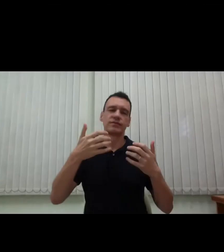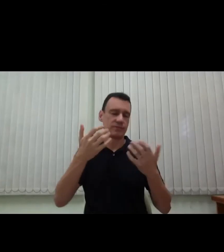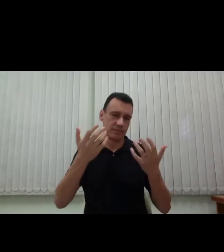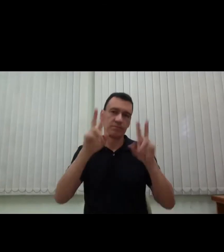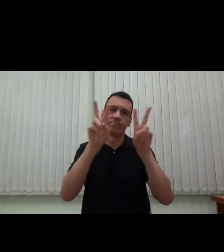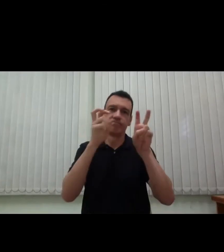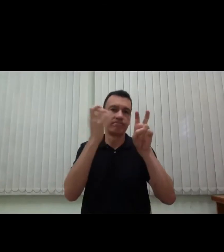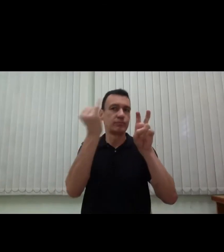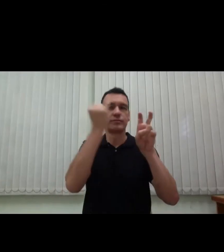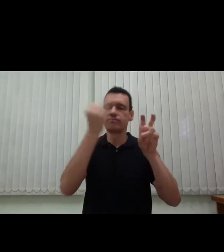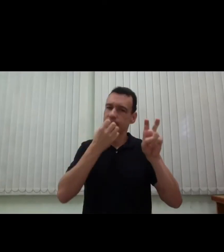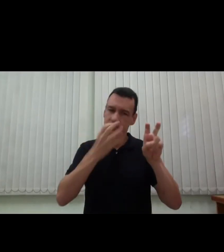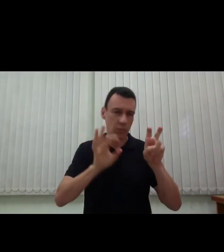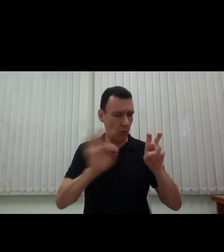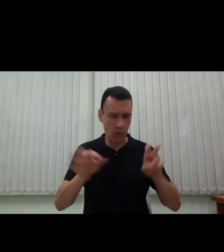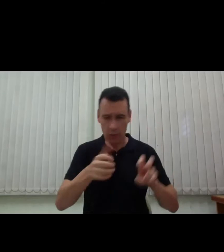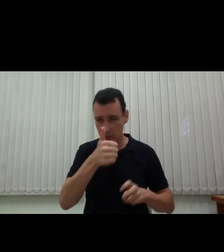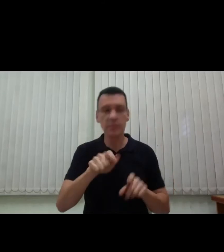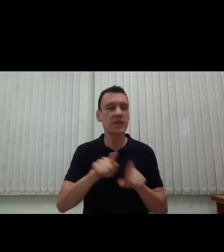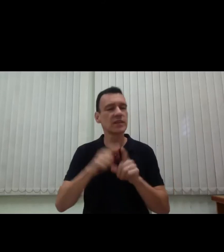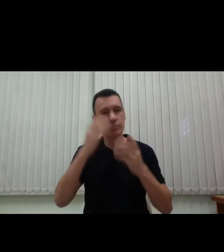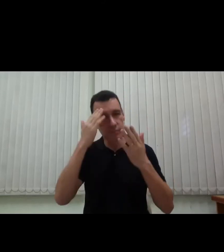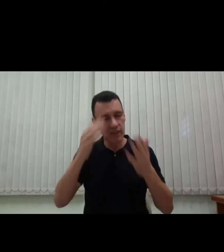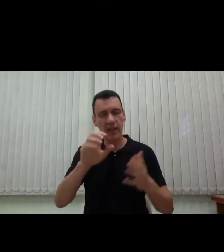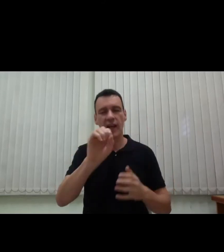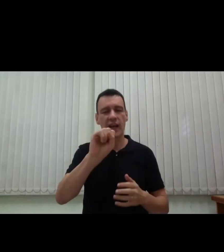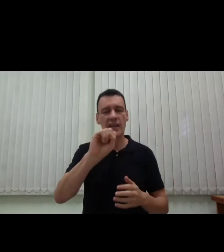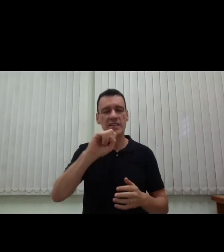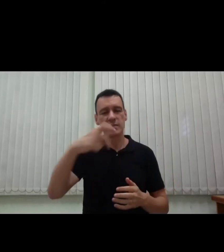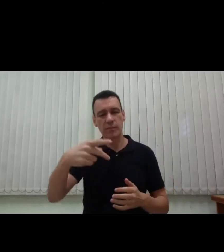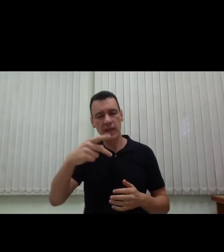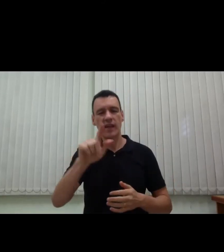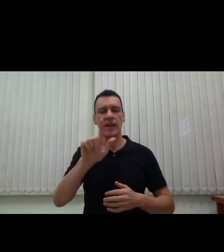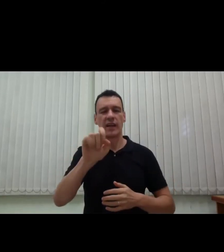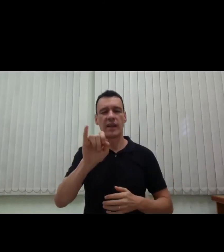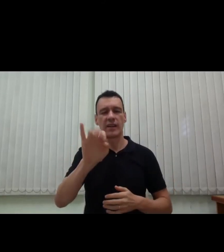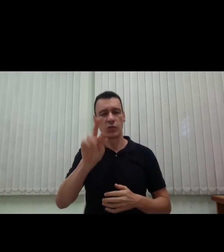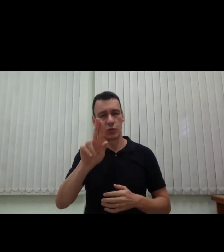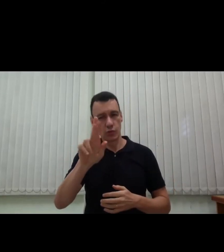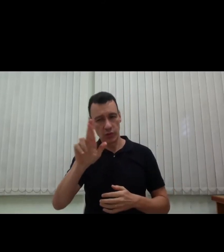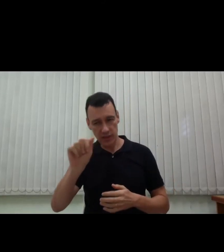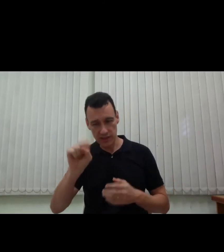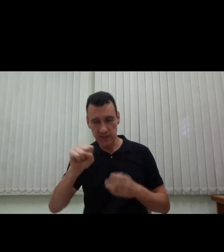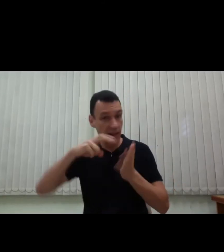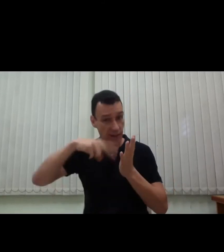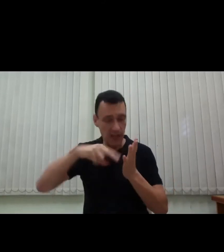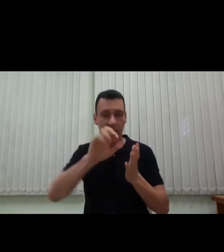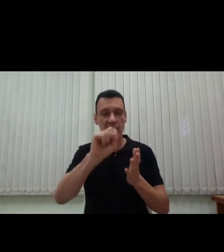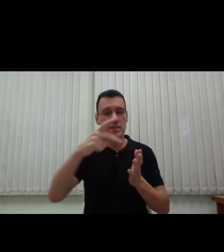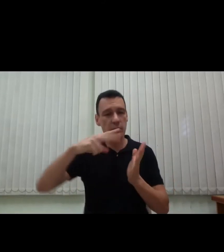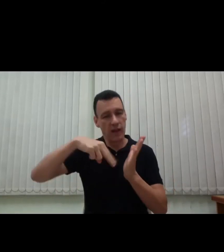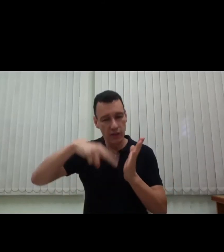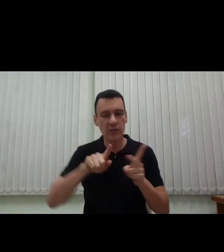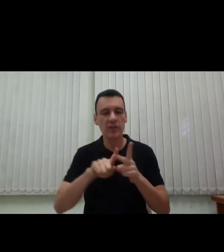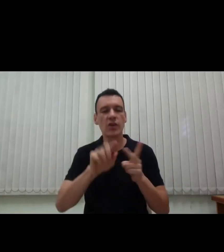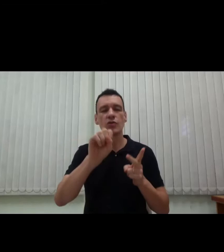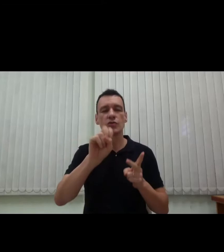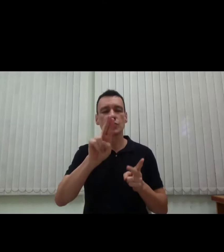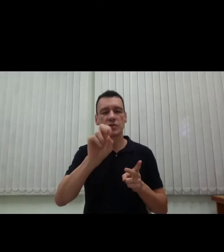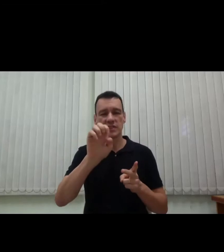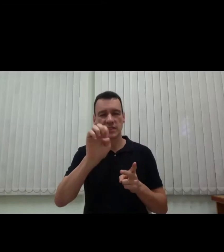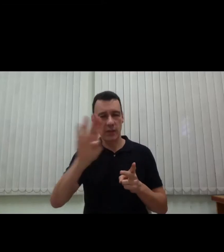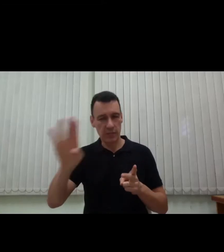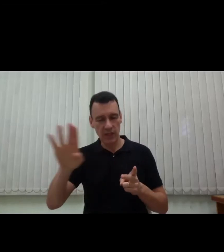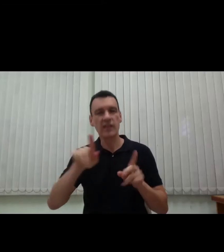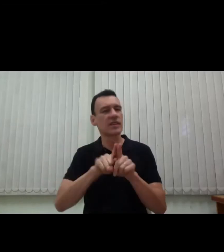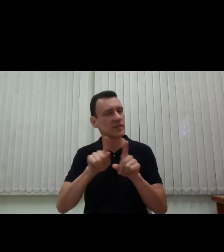Agradeço também às leituras, ao CISEB, enfim, a todos e a todas que de alguma forma